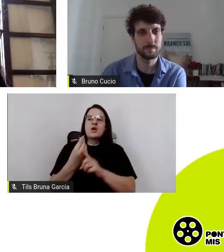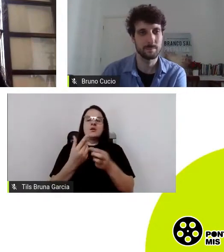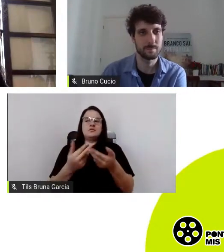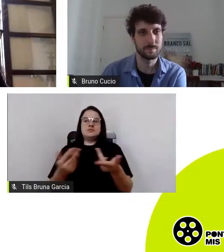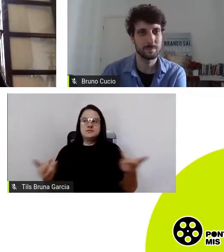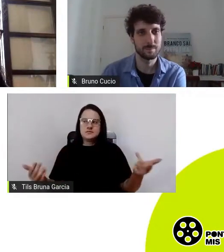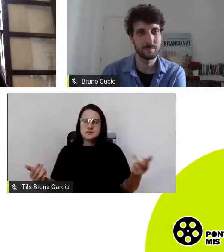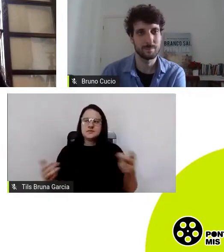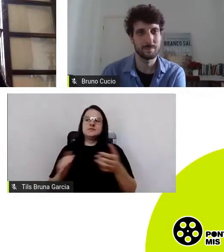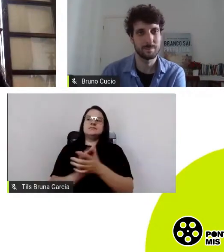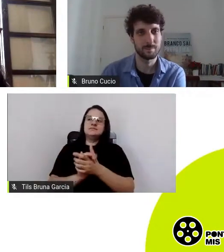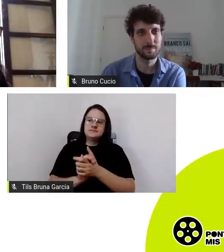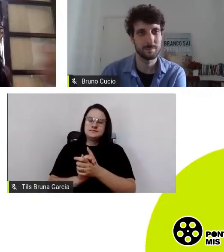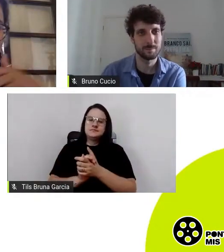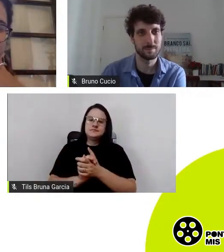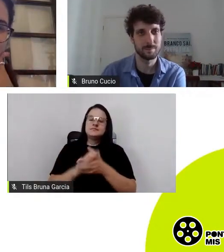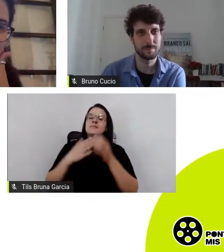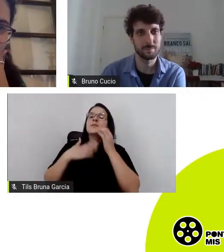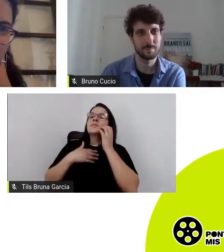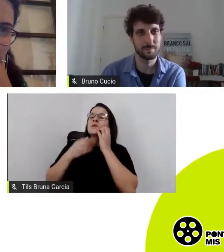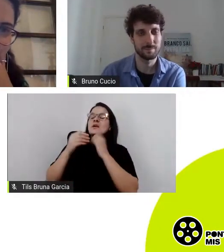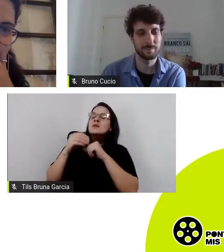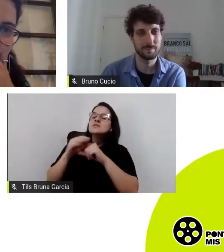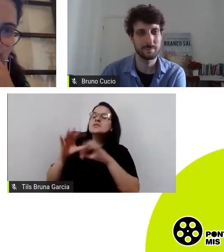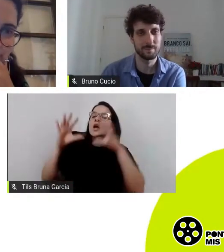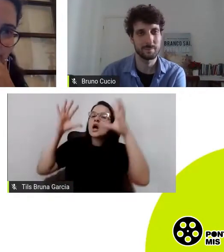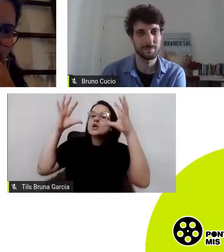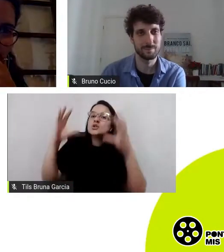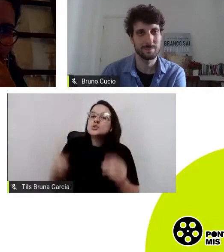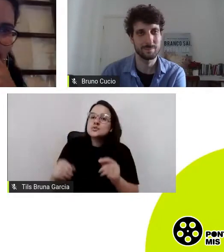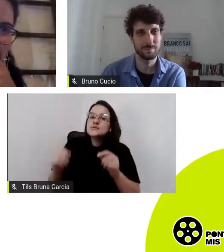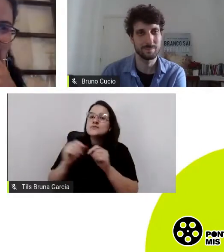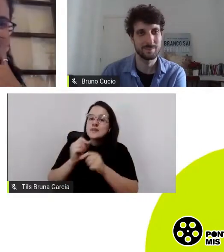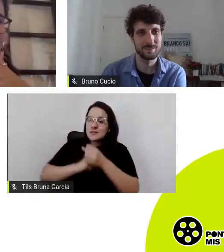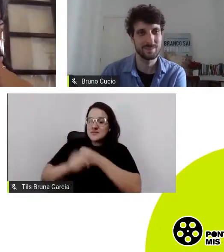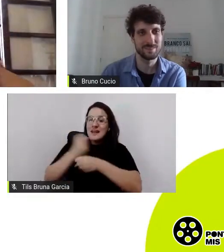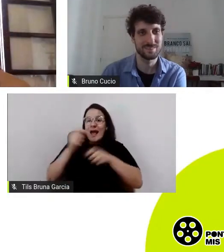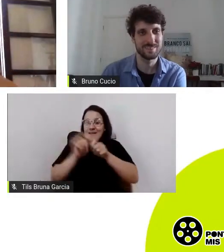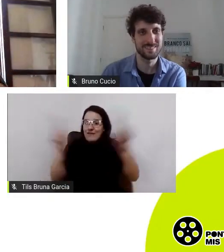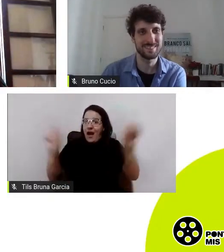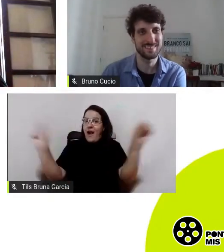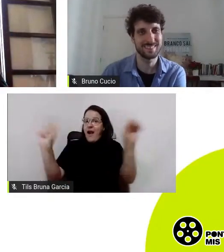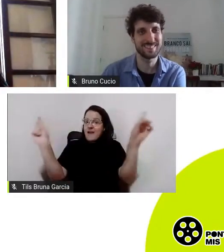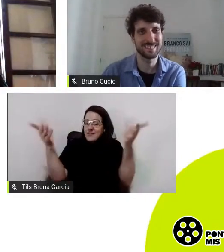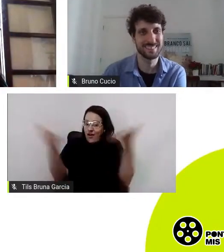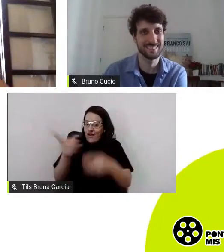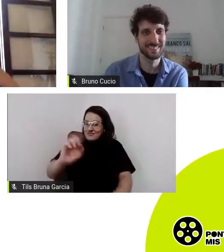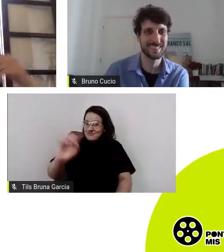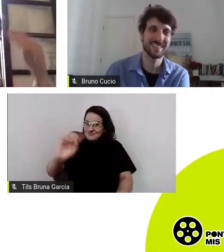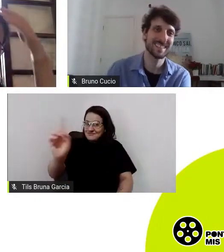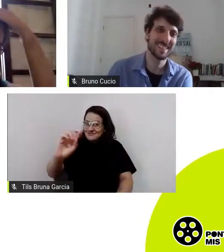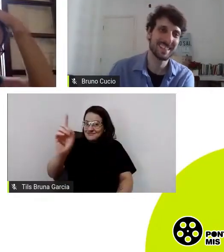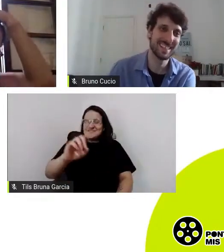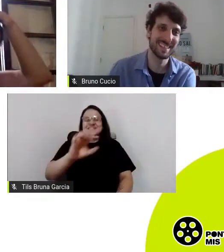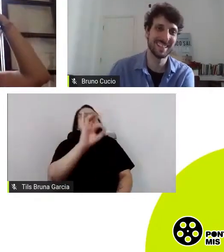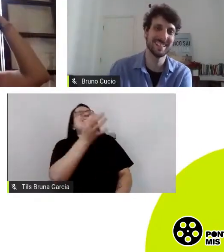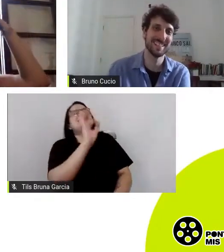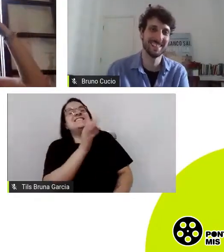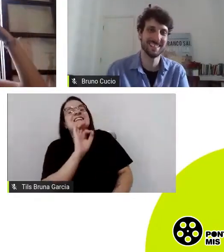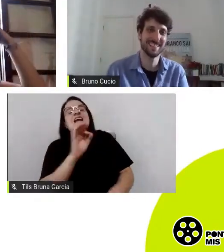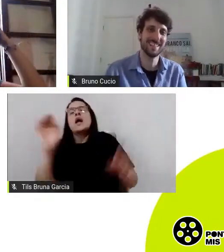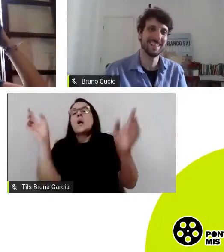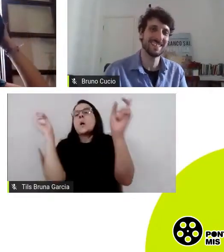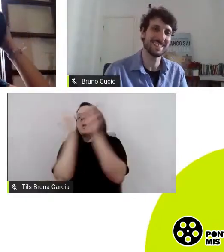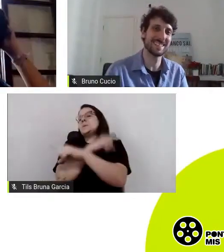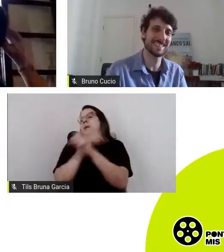Lia, minha dica é o seguinte, tudo que vocês fizeram no ano passado, não façam esse ano. Exato. É ao contrário do que